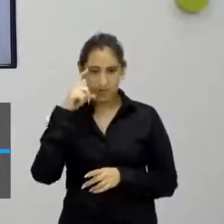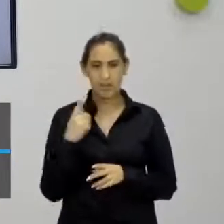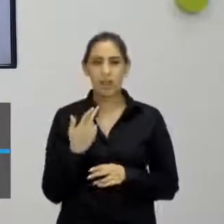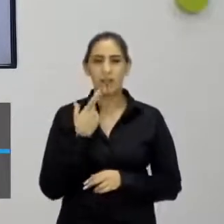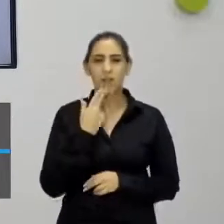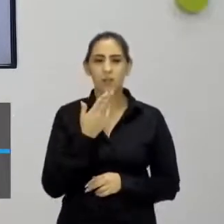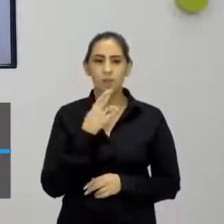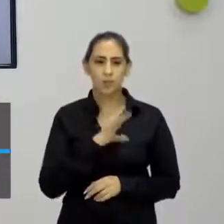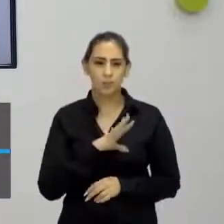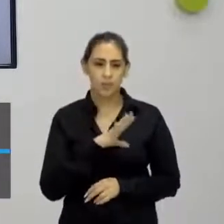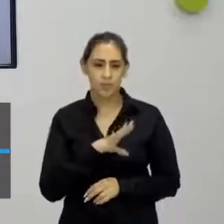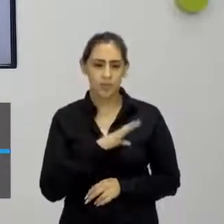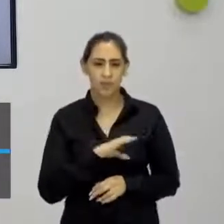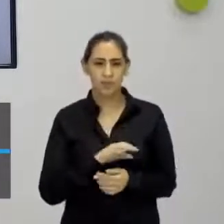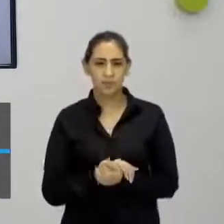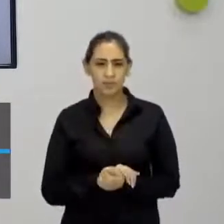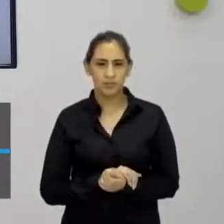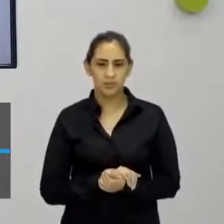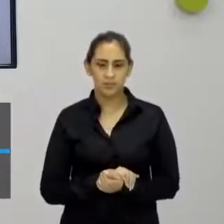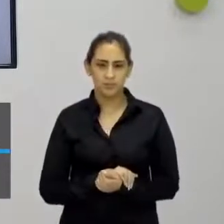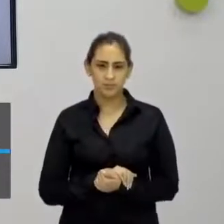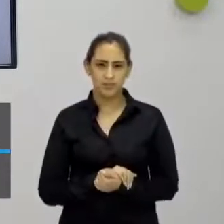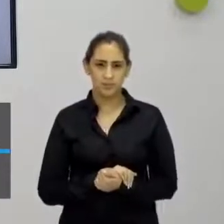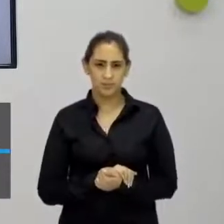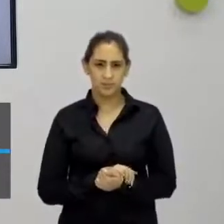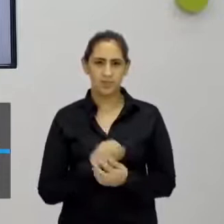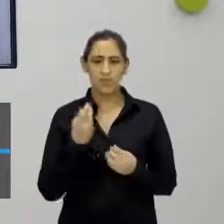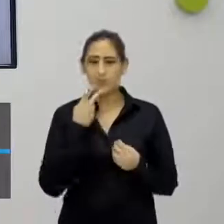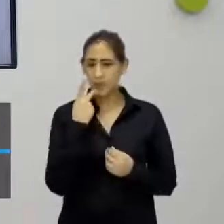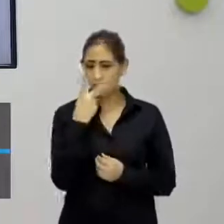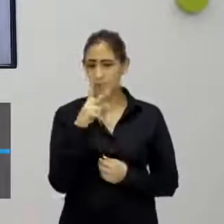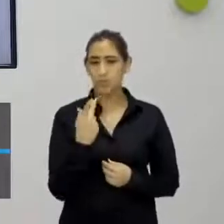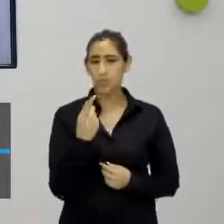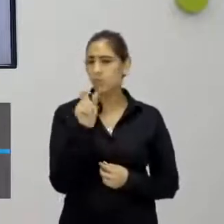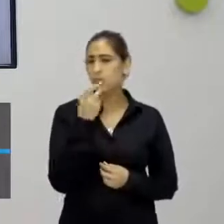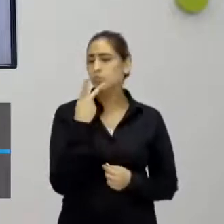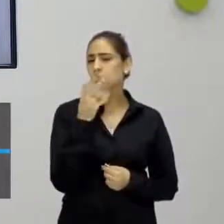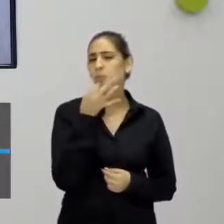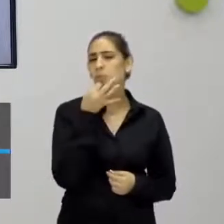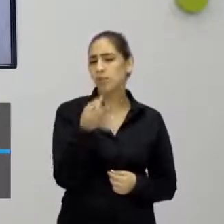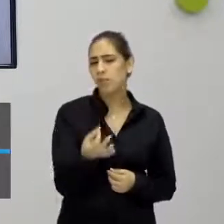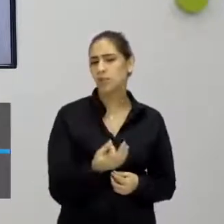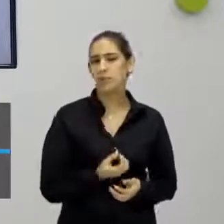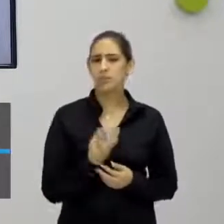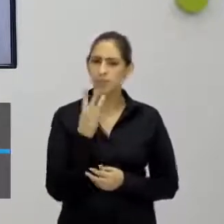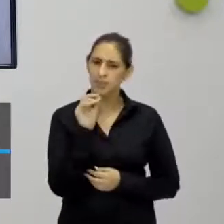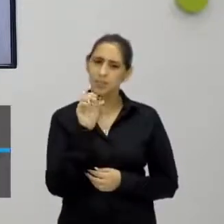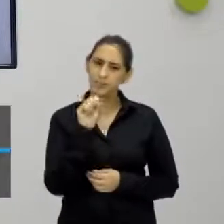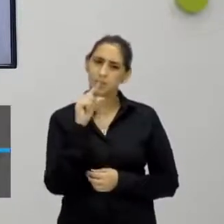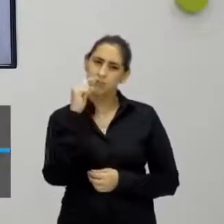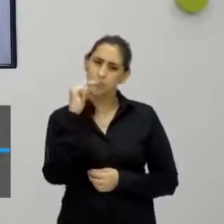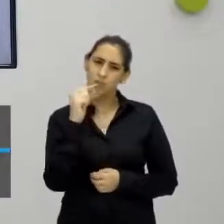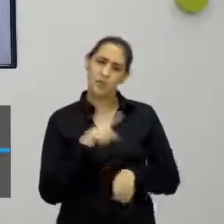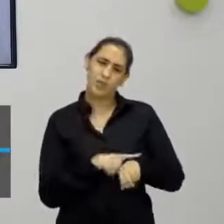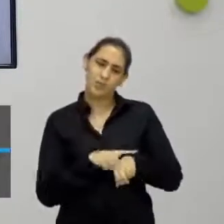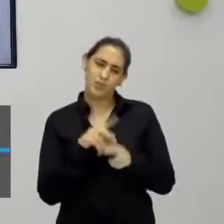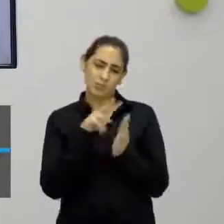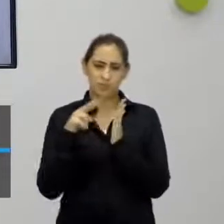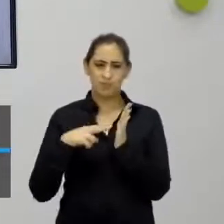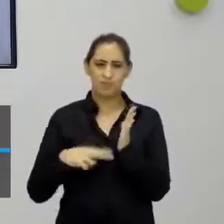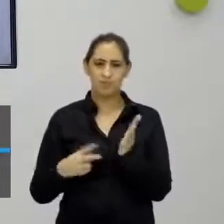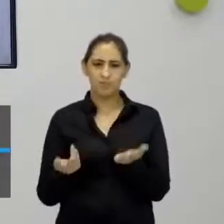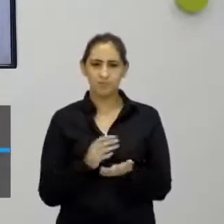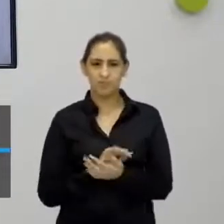aqui na tela, ótimo, adoro. Dê o seu posicionamento com mais profundidade, 30 segundos é muito pouco tempo para a gente poder, né,